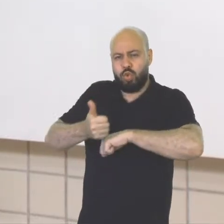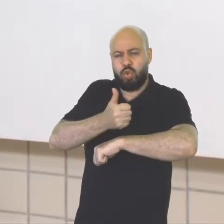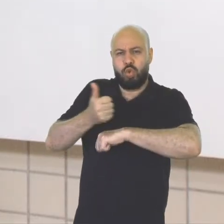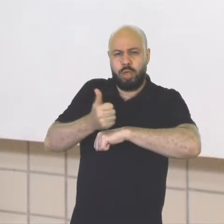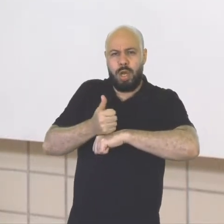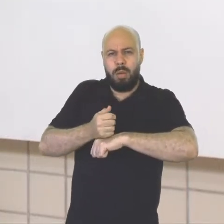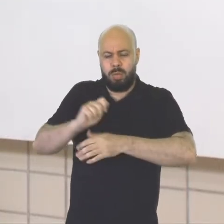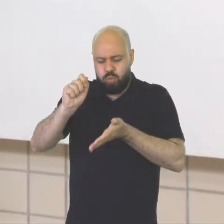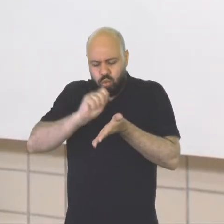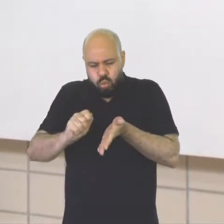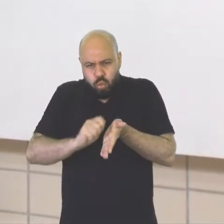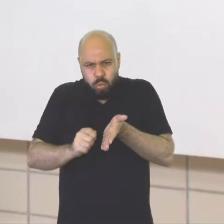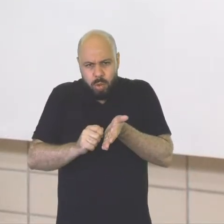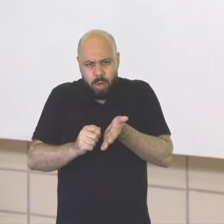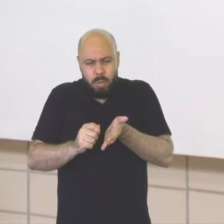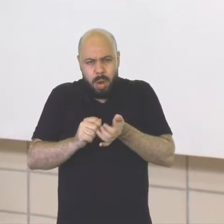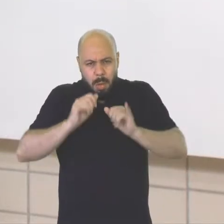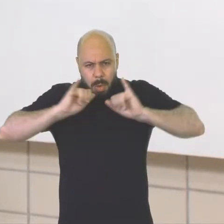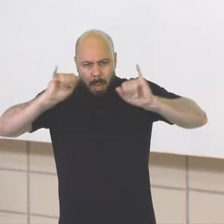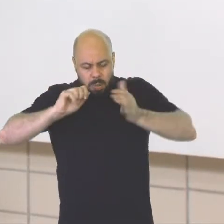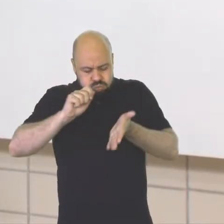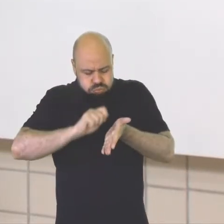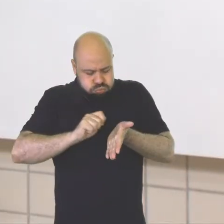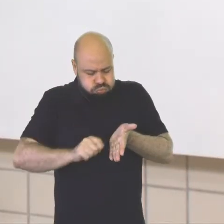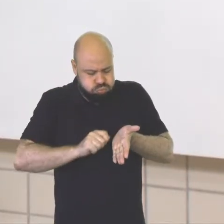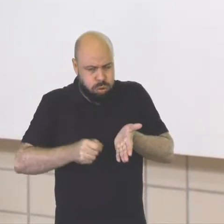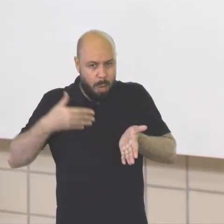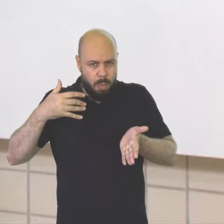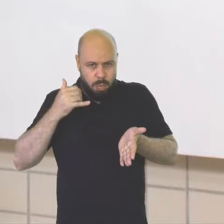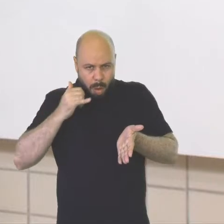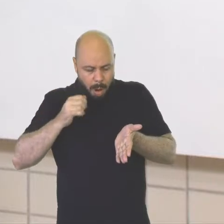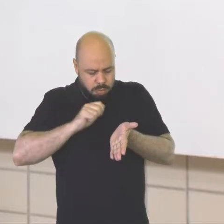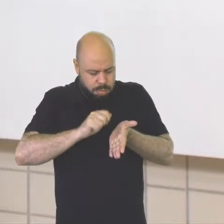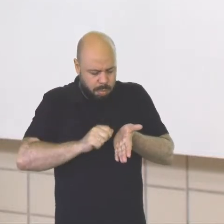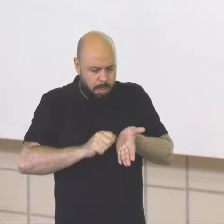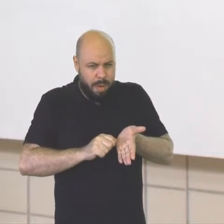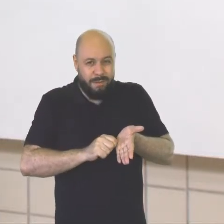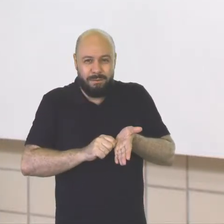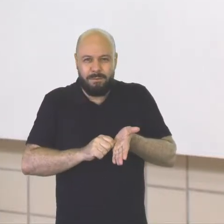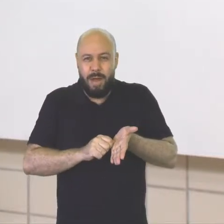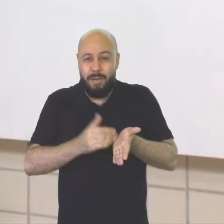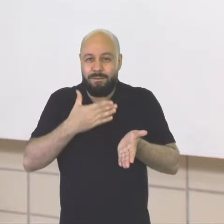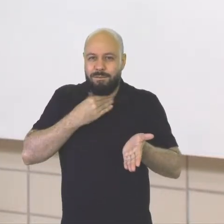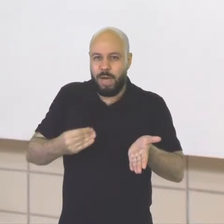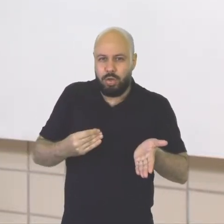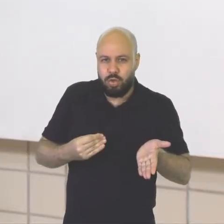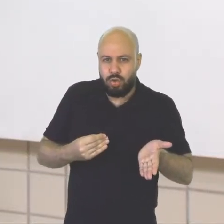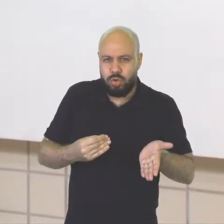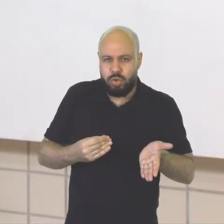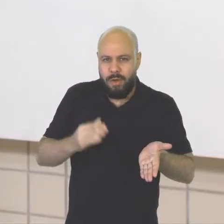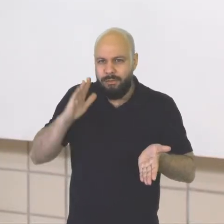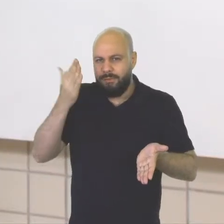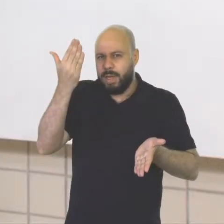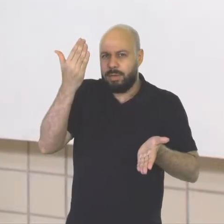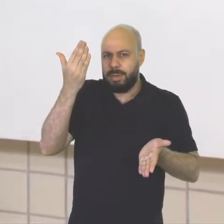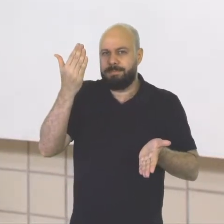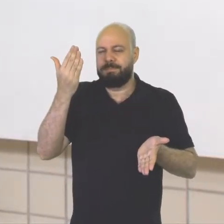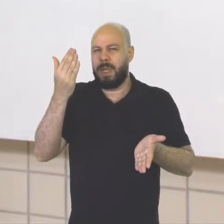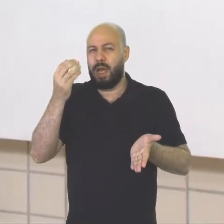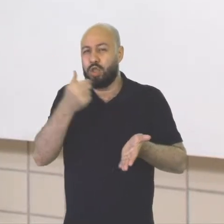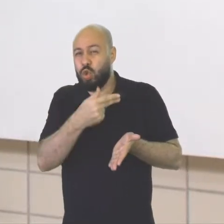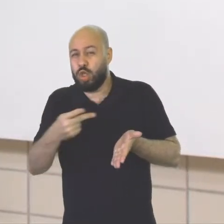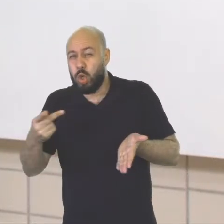notícia, né, ali no caso narra uma notícia inverídica, né, com notícias com fatos que